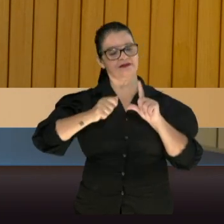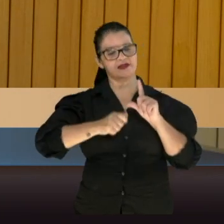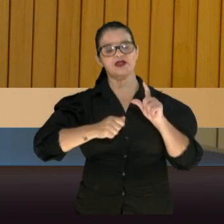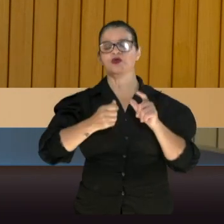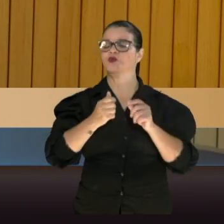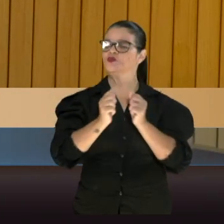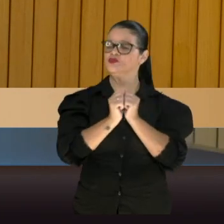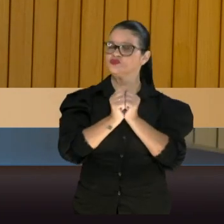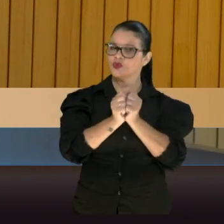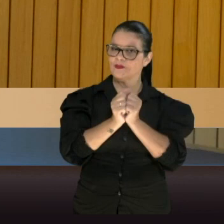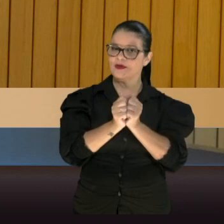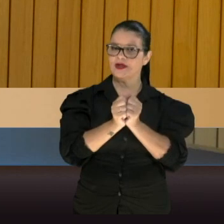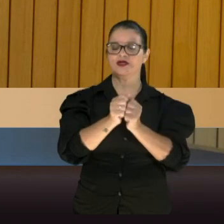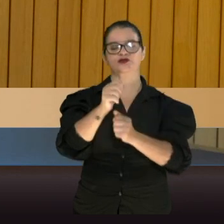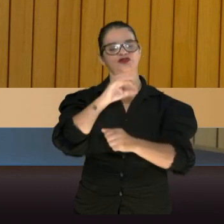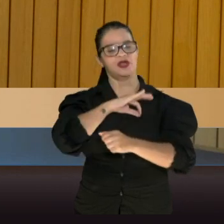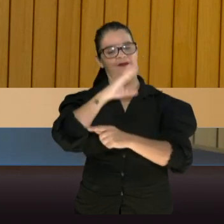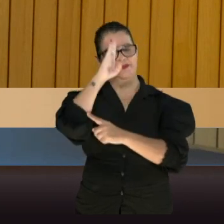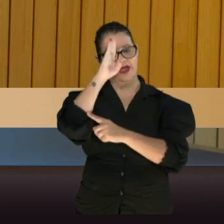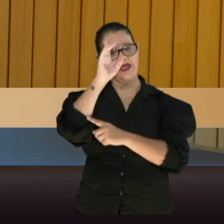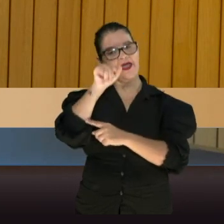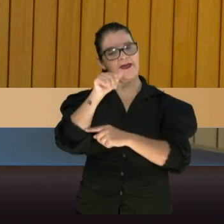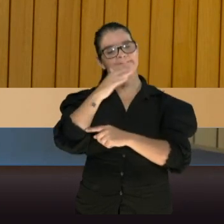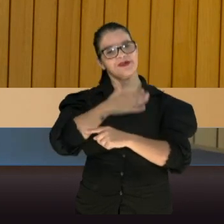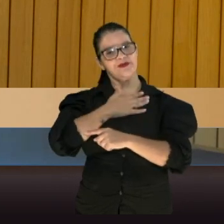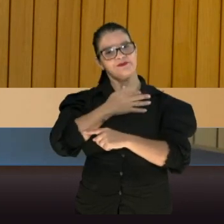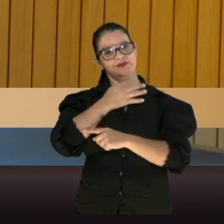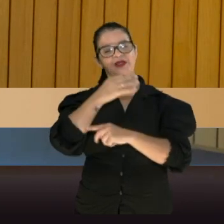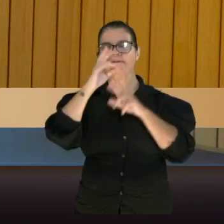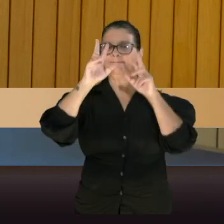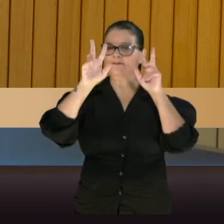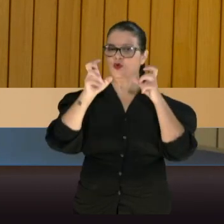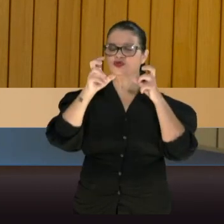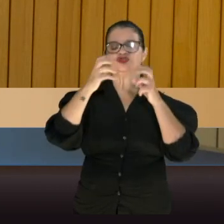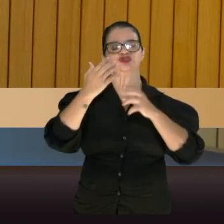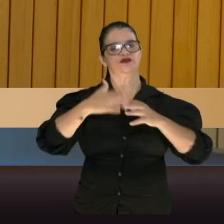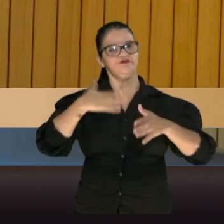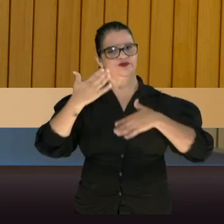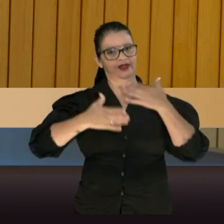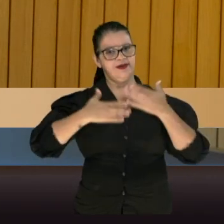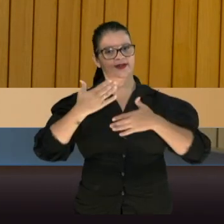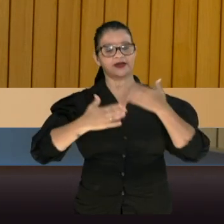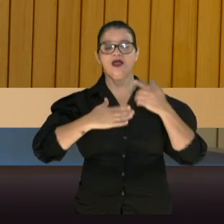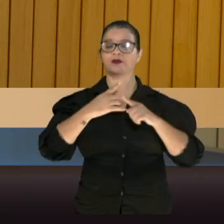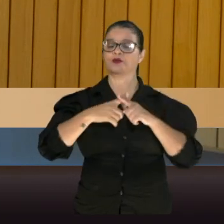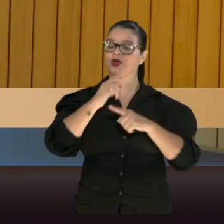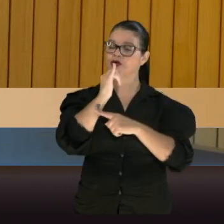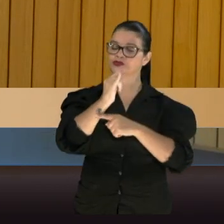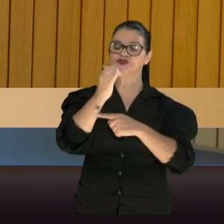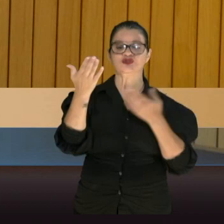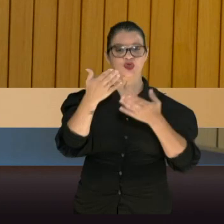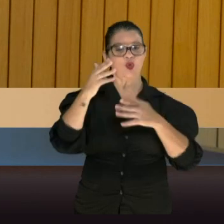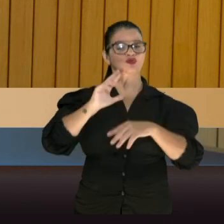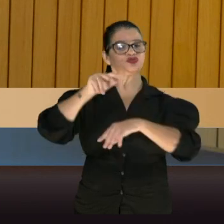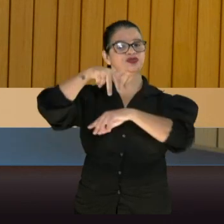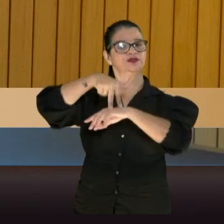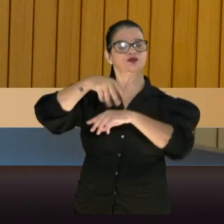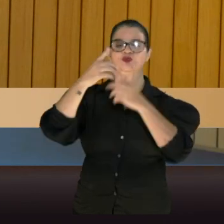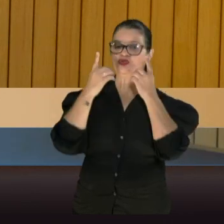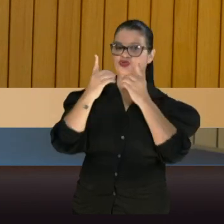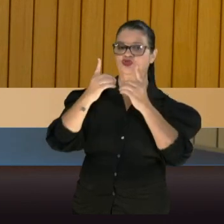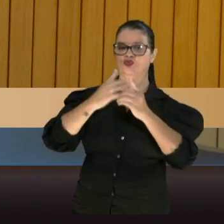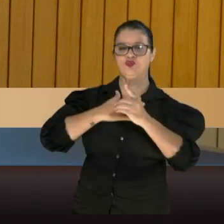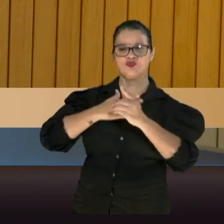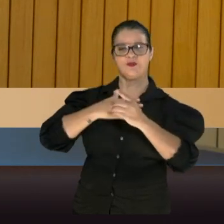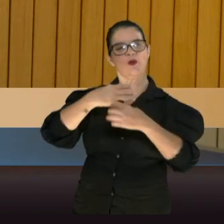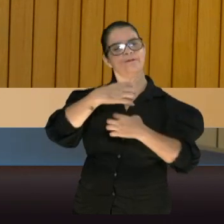Militar, para mim é um motivo de muita alegria, porque eu disse hoje na tribuna, inclusive no meu discurso, eu